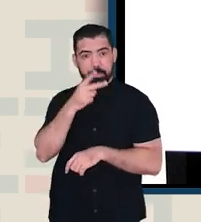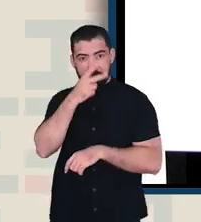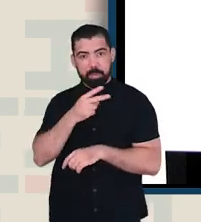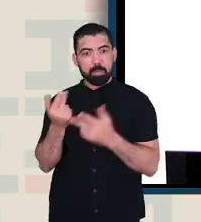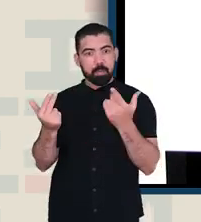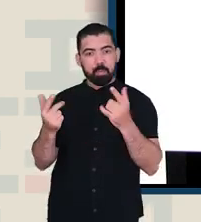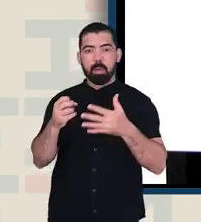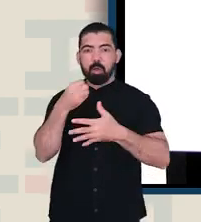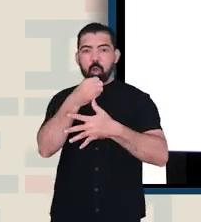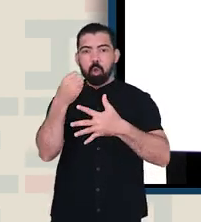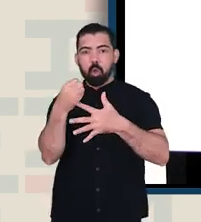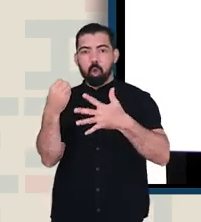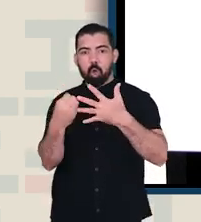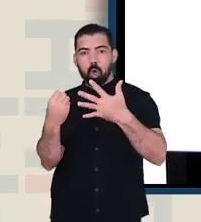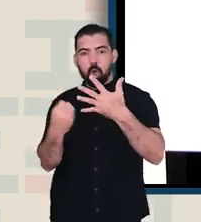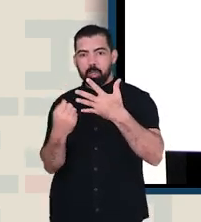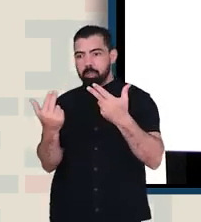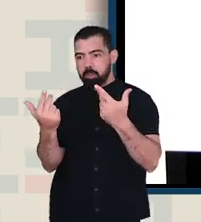coisa.